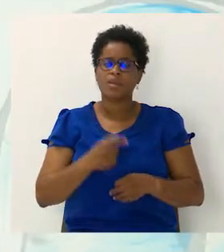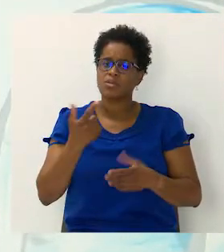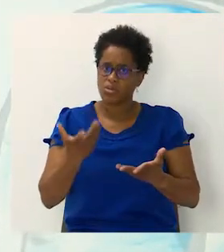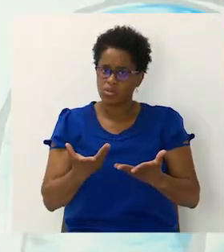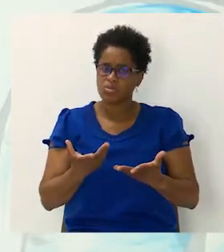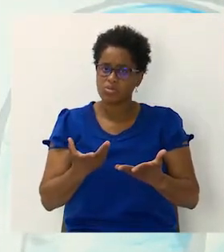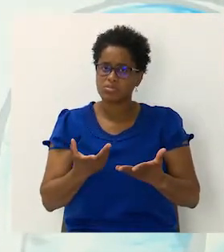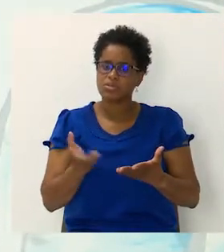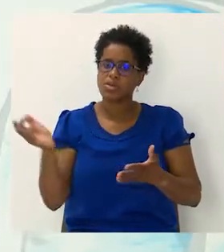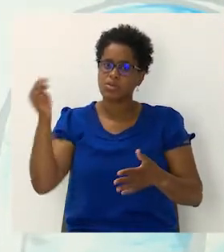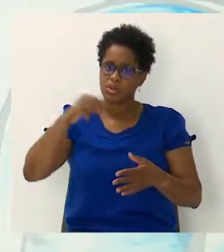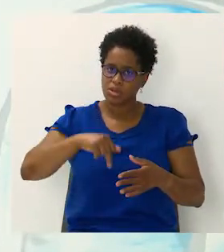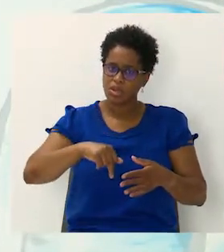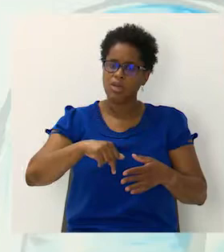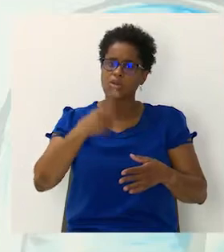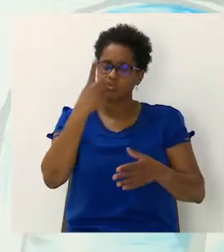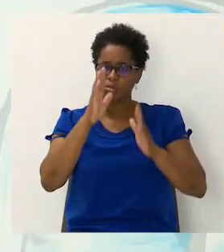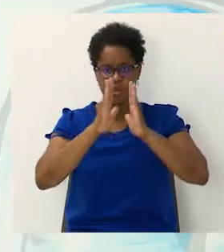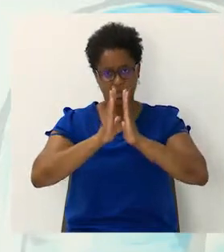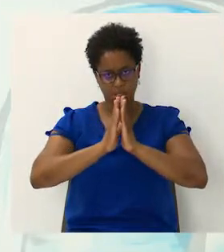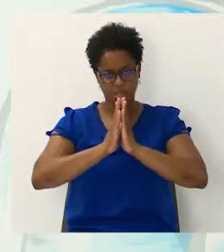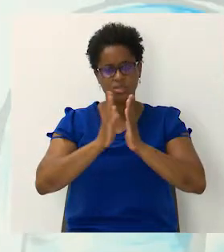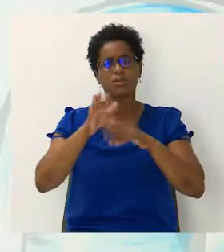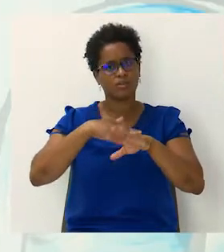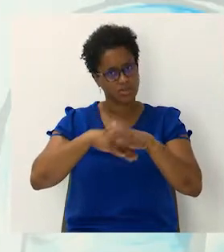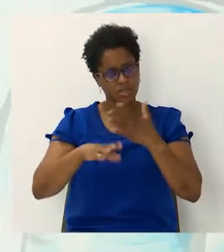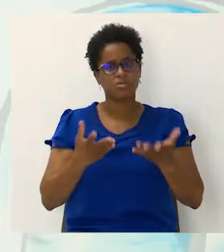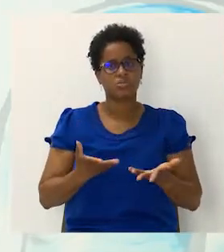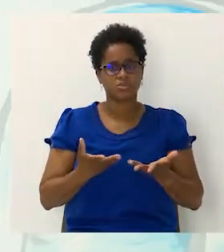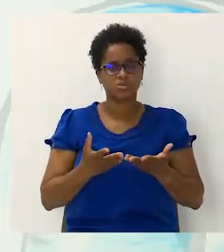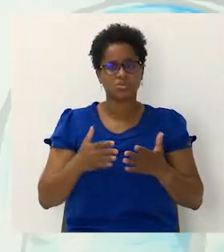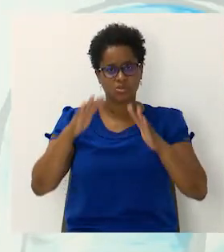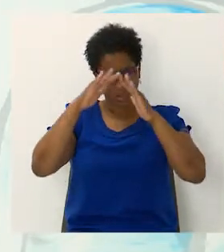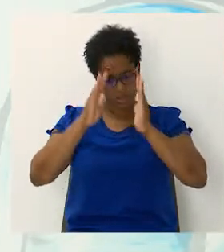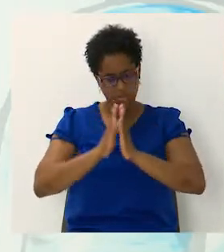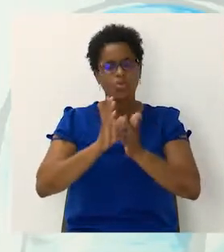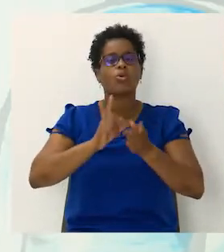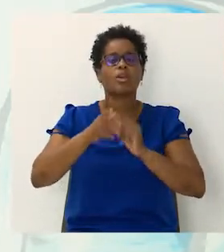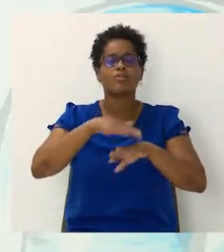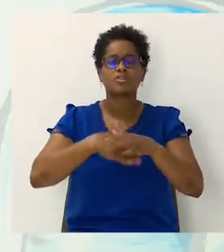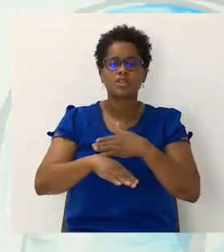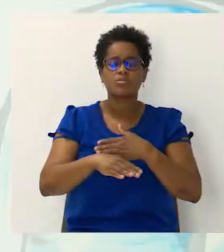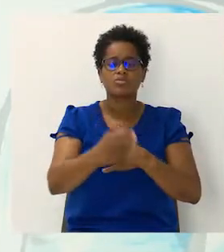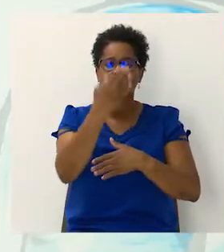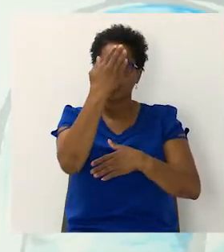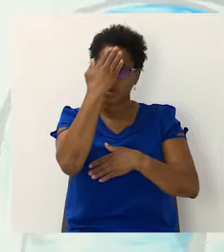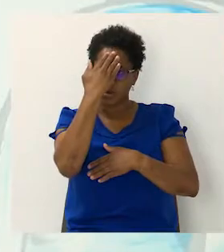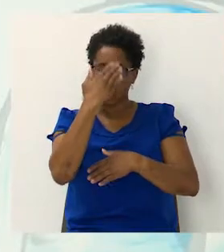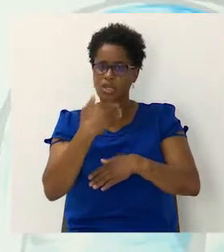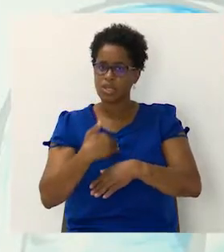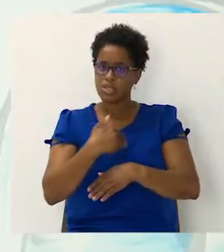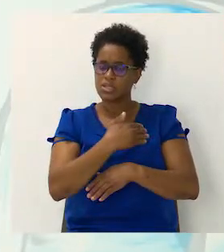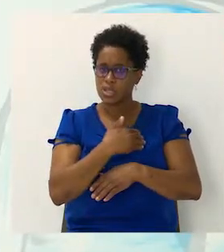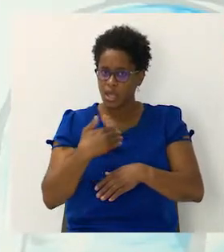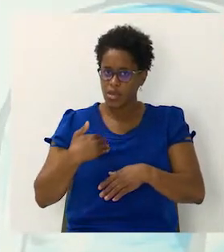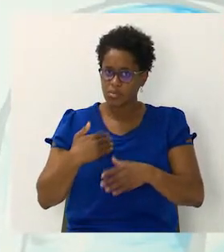frequentarmos uma igreja, o que fazemos? Benzemos, ou rezemos. Isto é